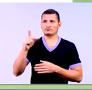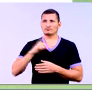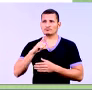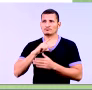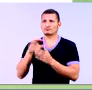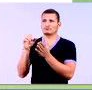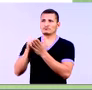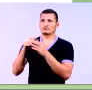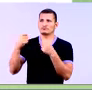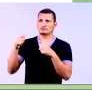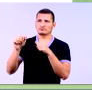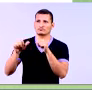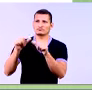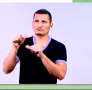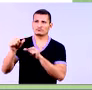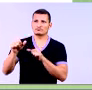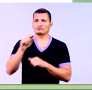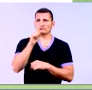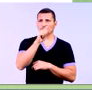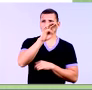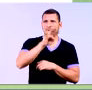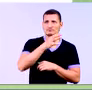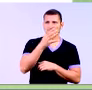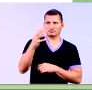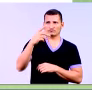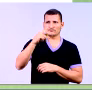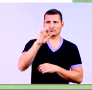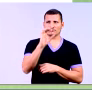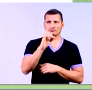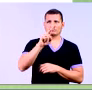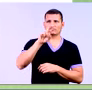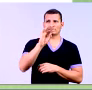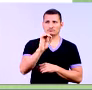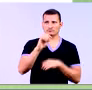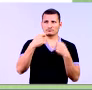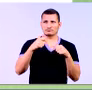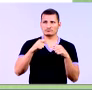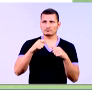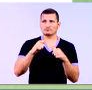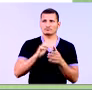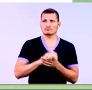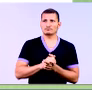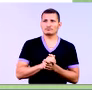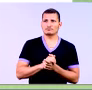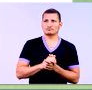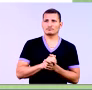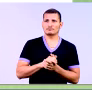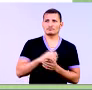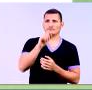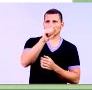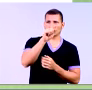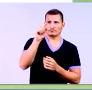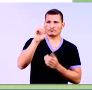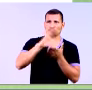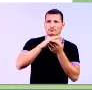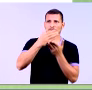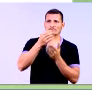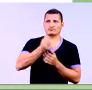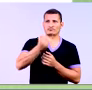nós precisamos alterar a tabela produto e precisamos alterar estes campos aqui, ó. Essa linha